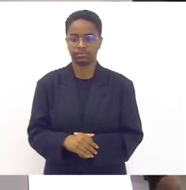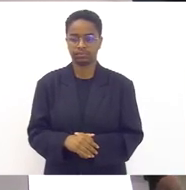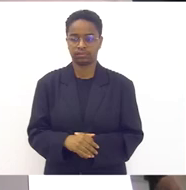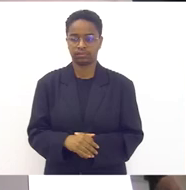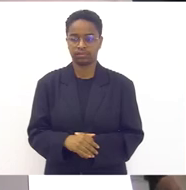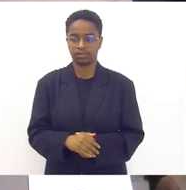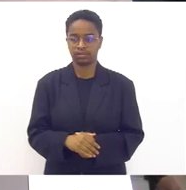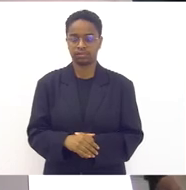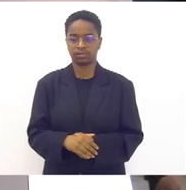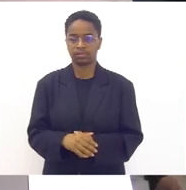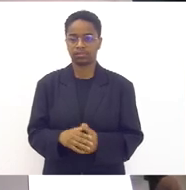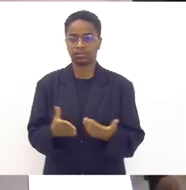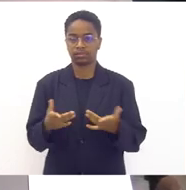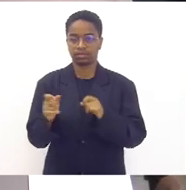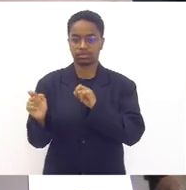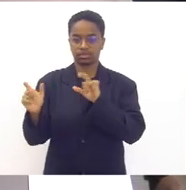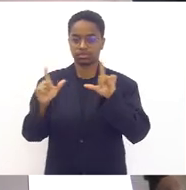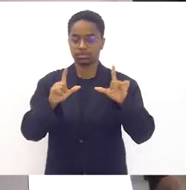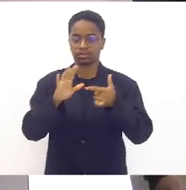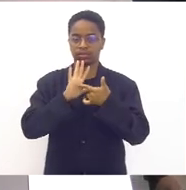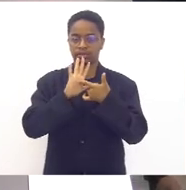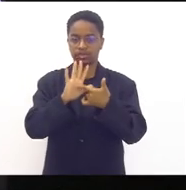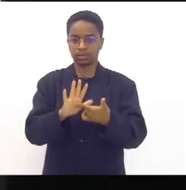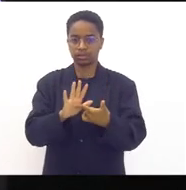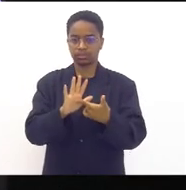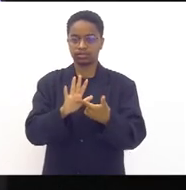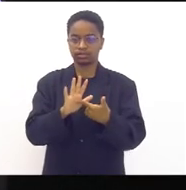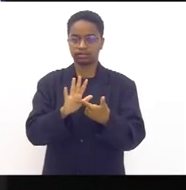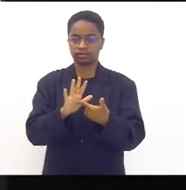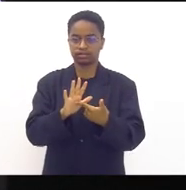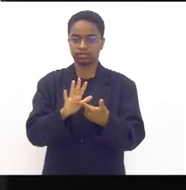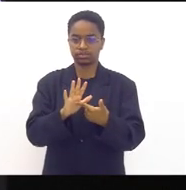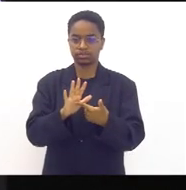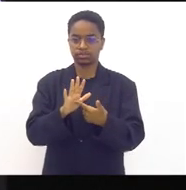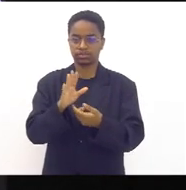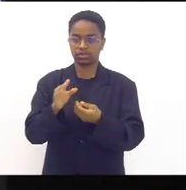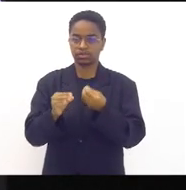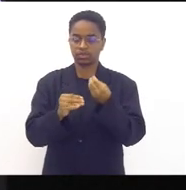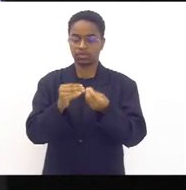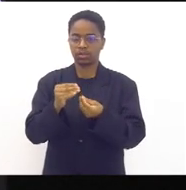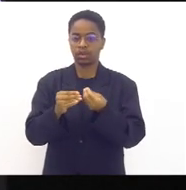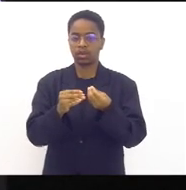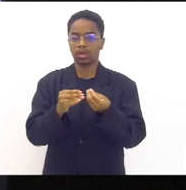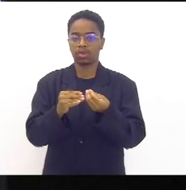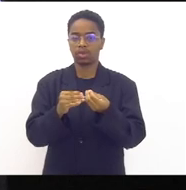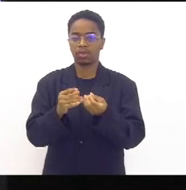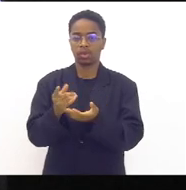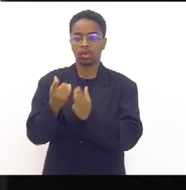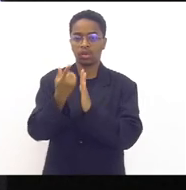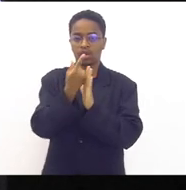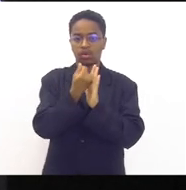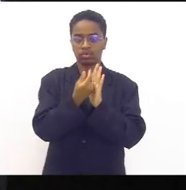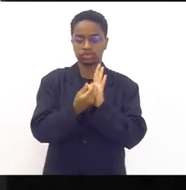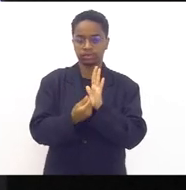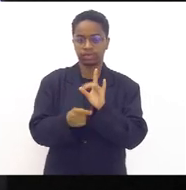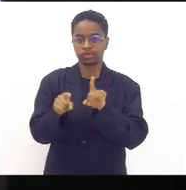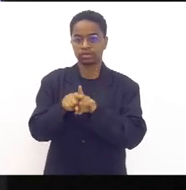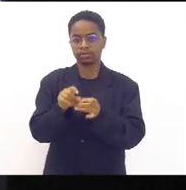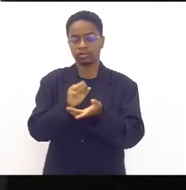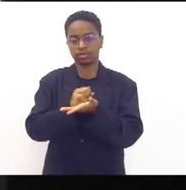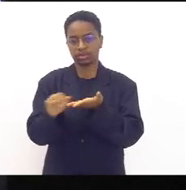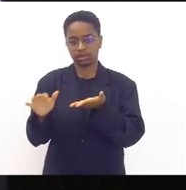O próximo quadro, nós temos um destaque da por função orçamentária aqui, as despesas, né?